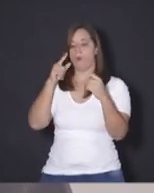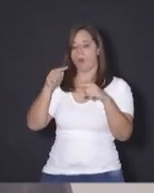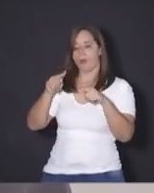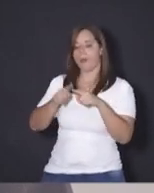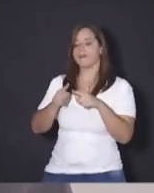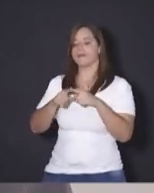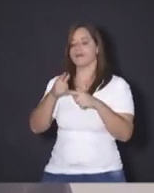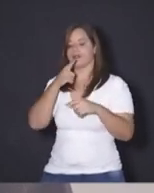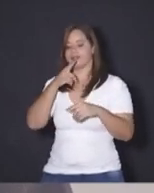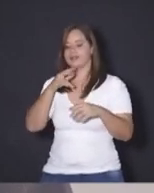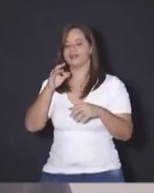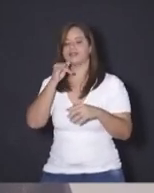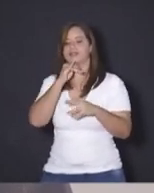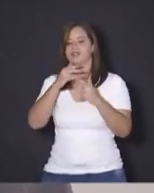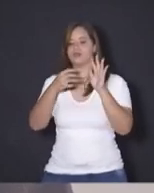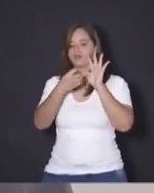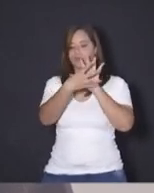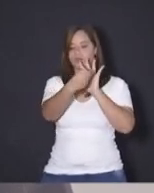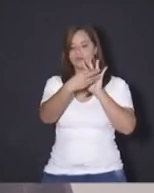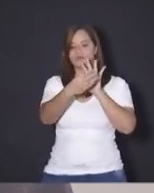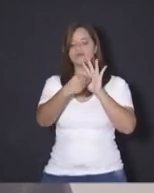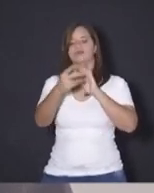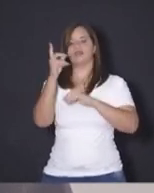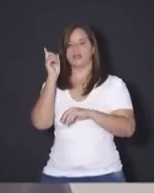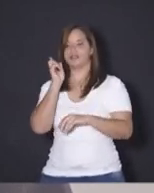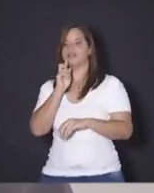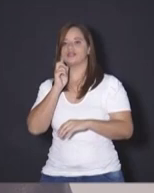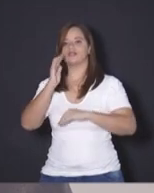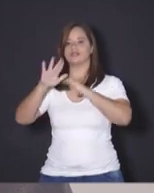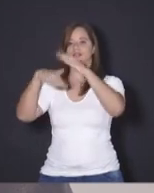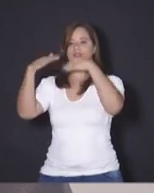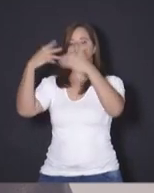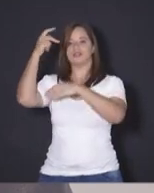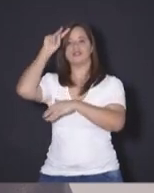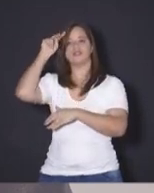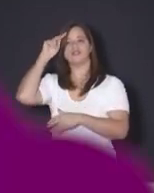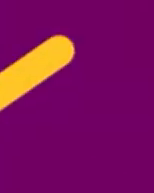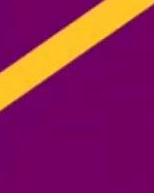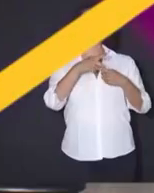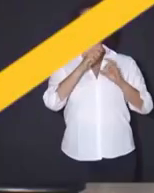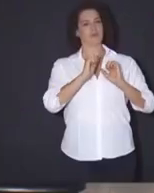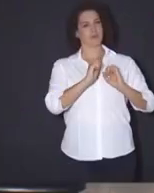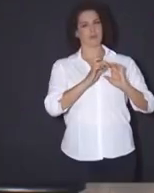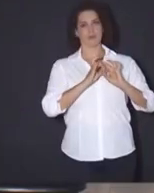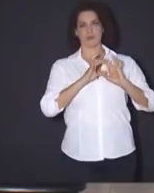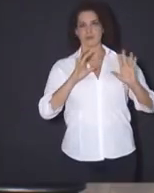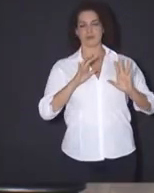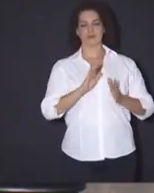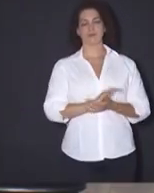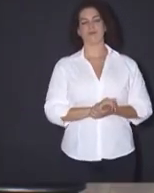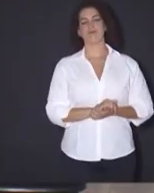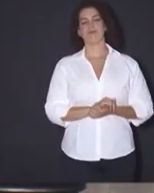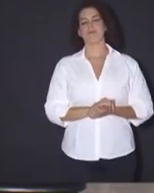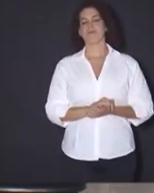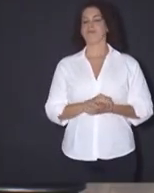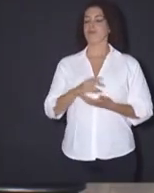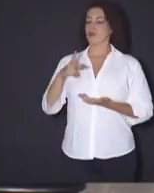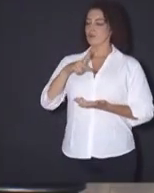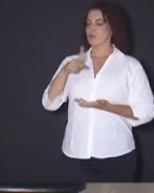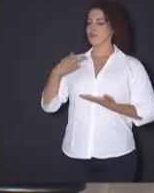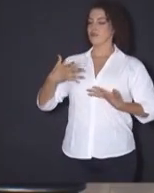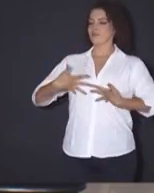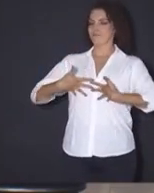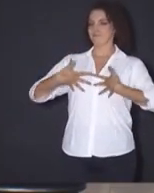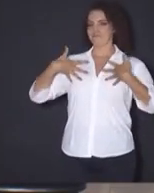aos outros modelos mesmo que forma dezembro na história da humanidade a imensa de